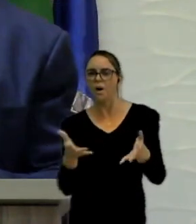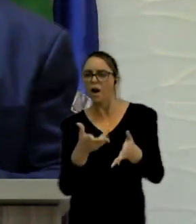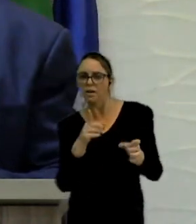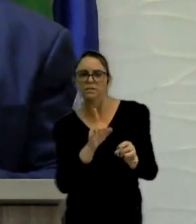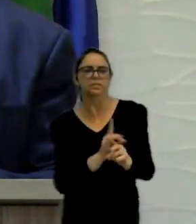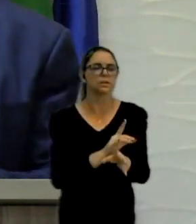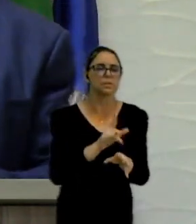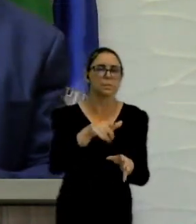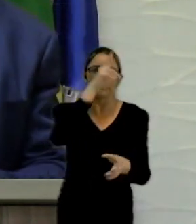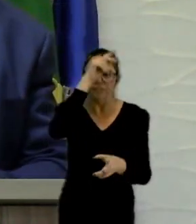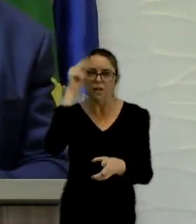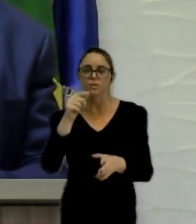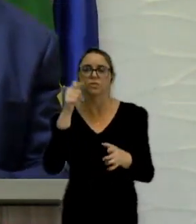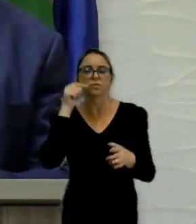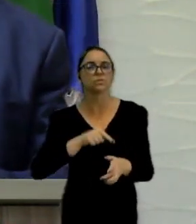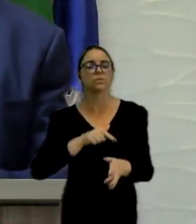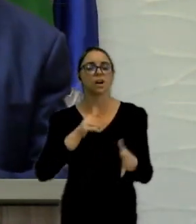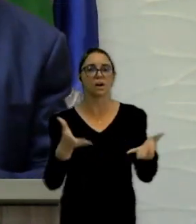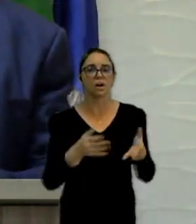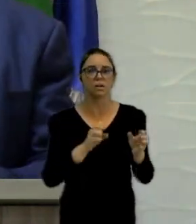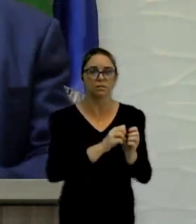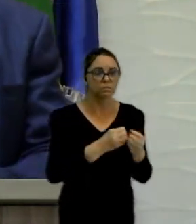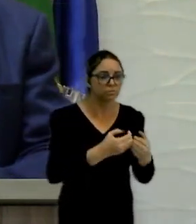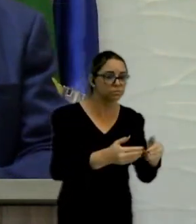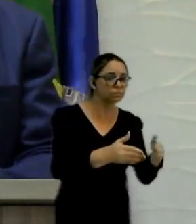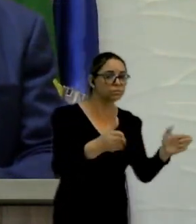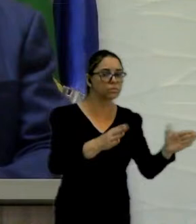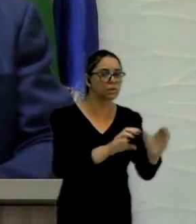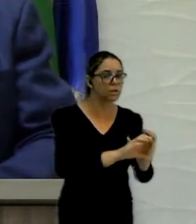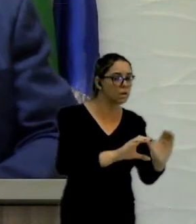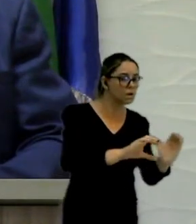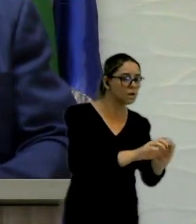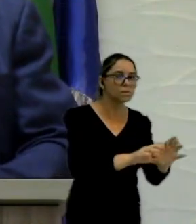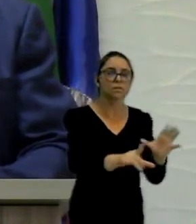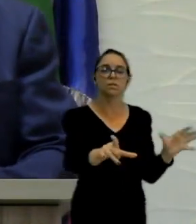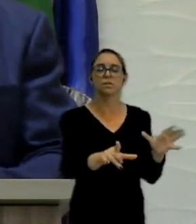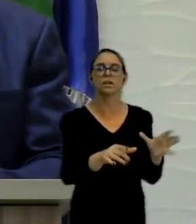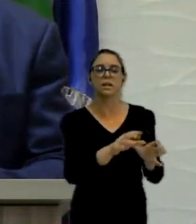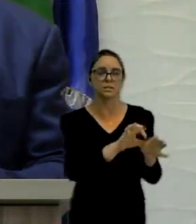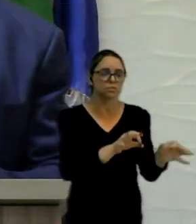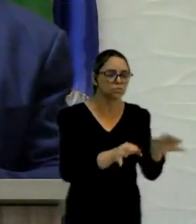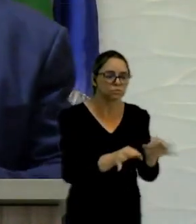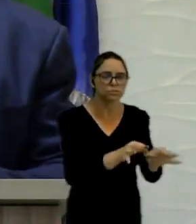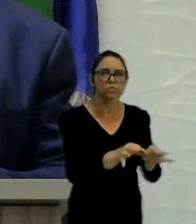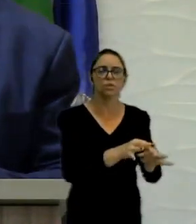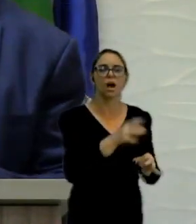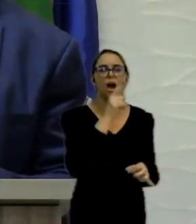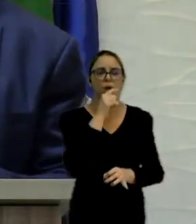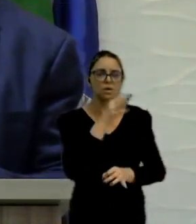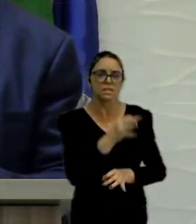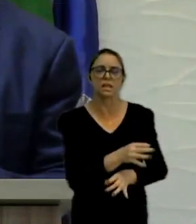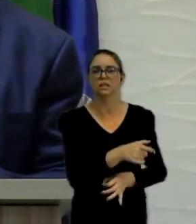prefeito, quando ganhou, foi lá e abriu o esgoto da rua 3 e encanou água. Mas passaram